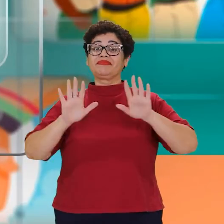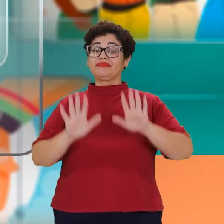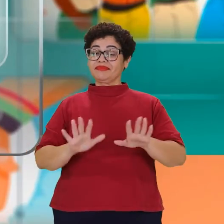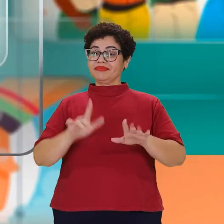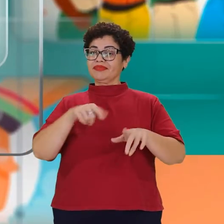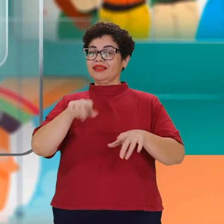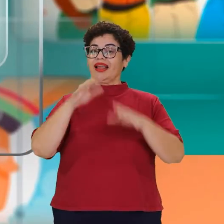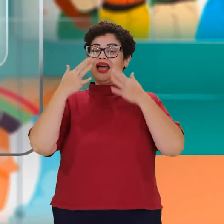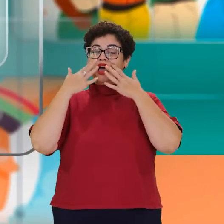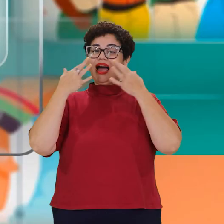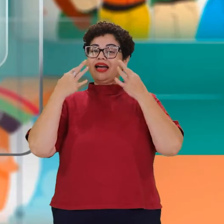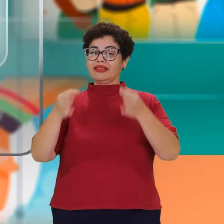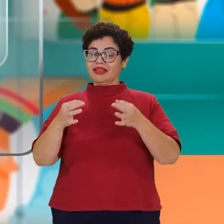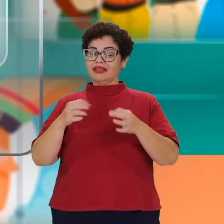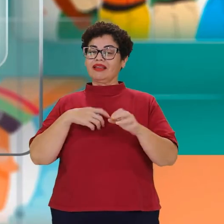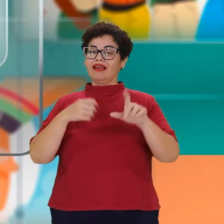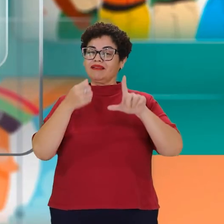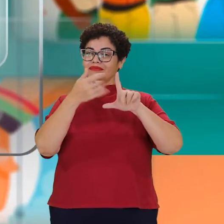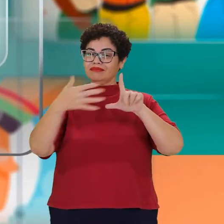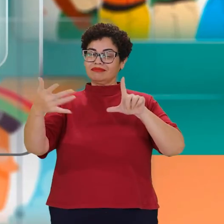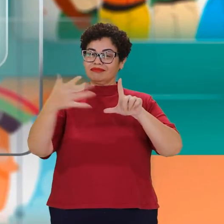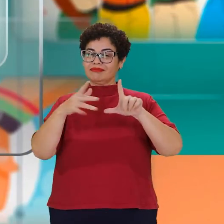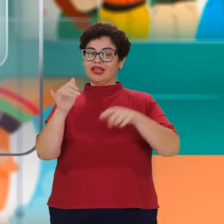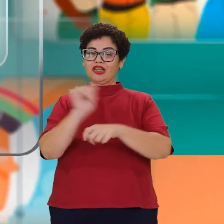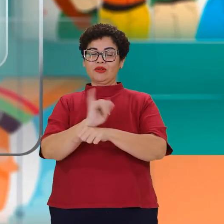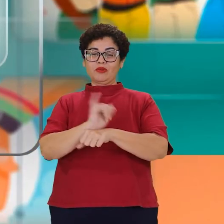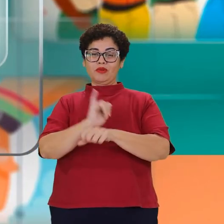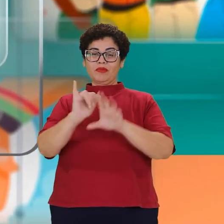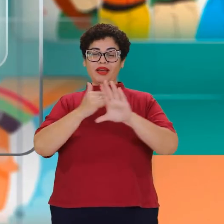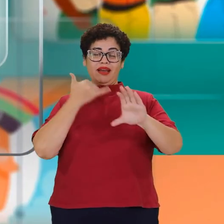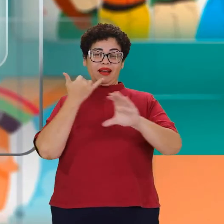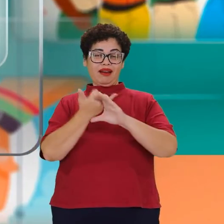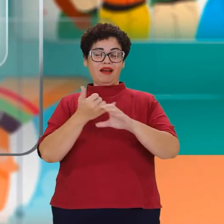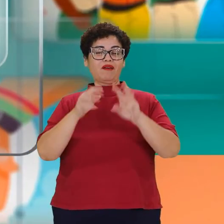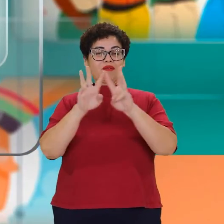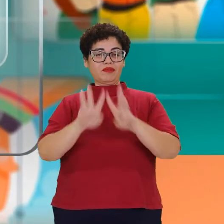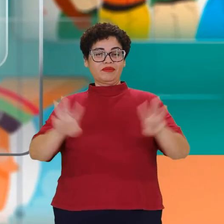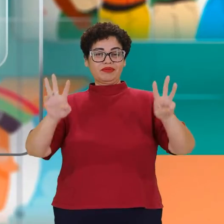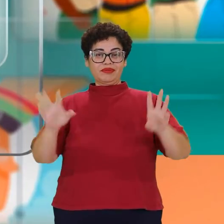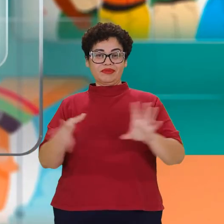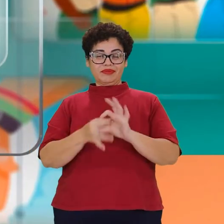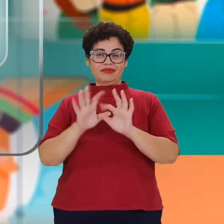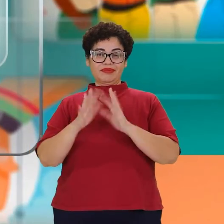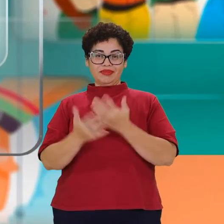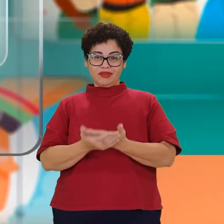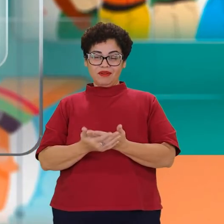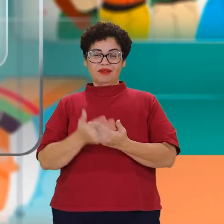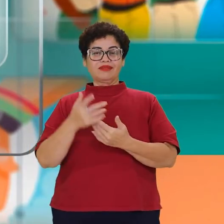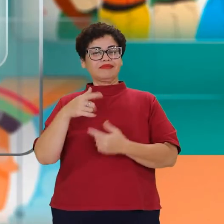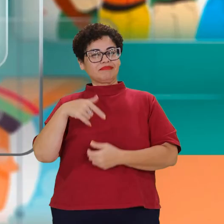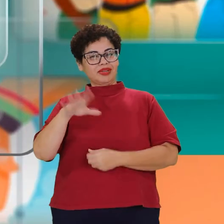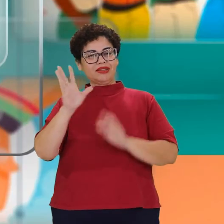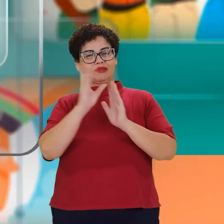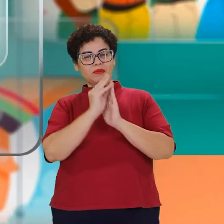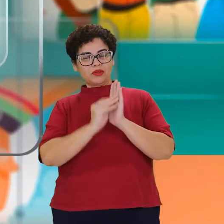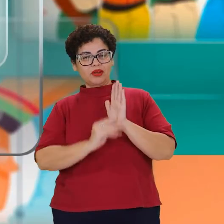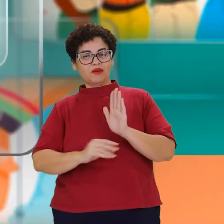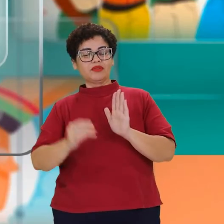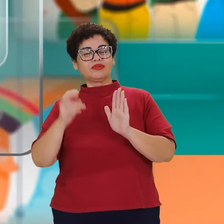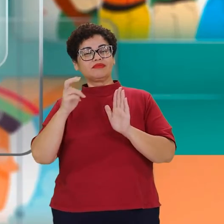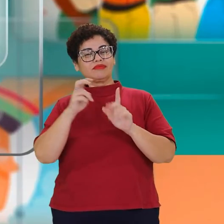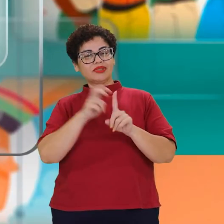vidas. E fiquem atentos à nossa playlist no YouTube, no canal Portal Conexão Escola, para